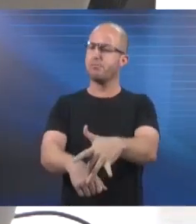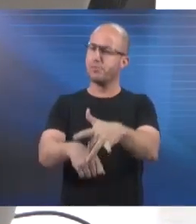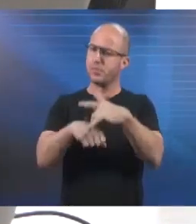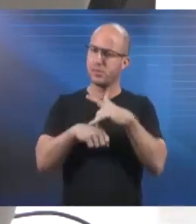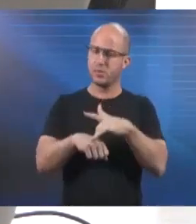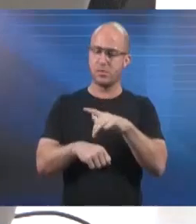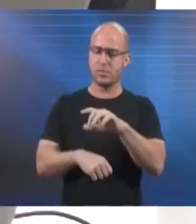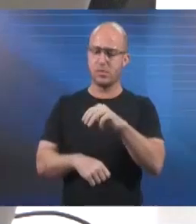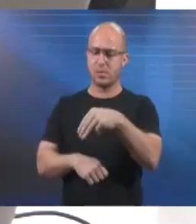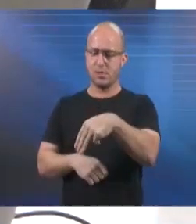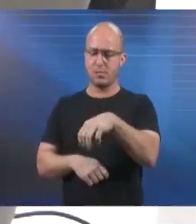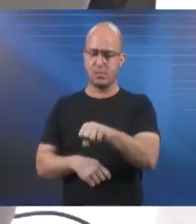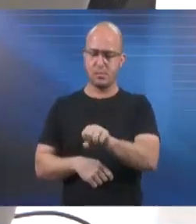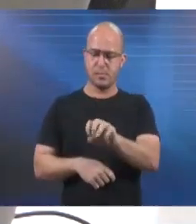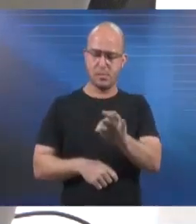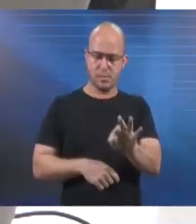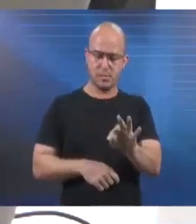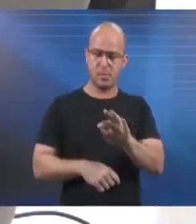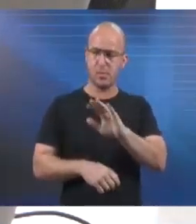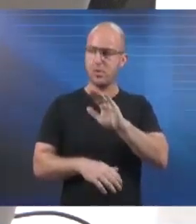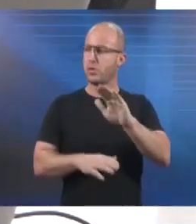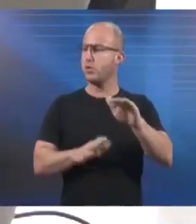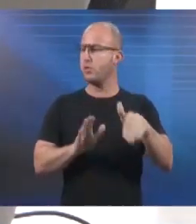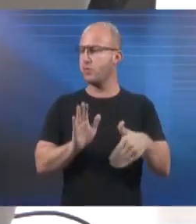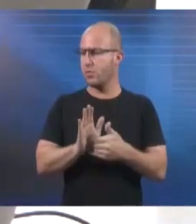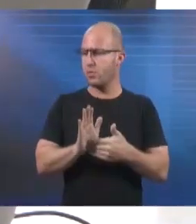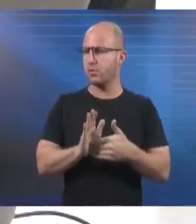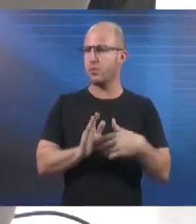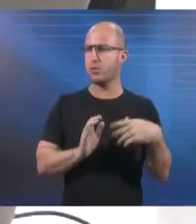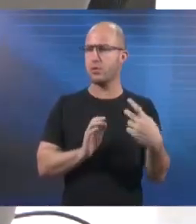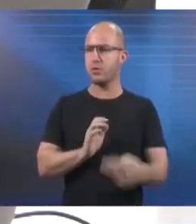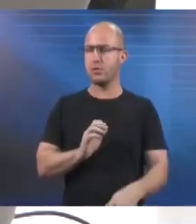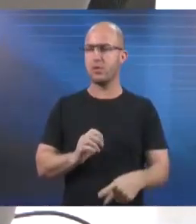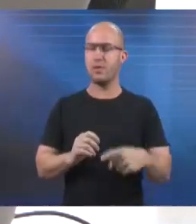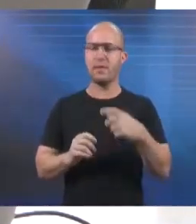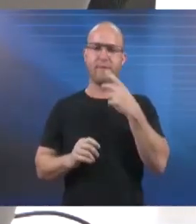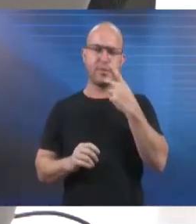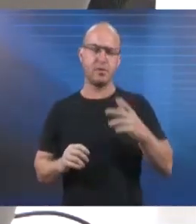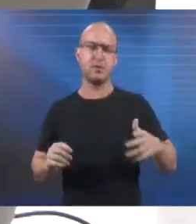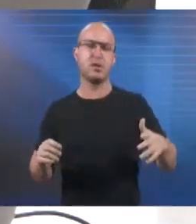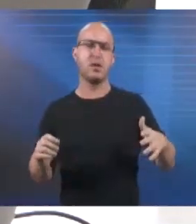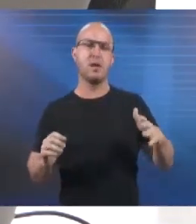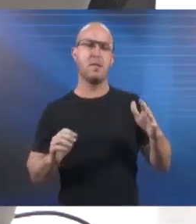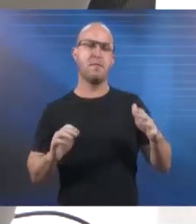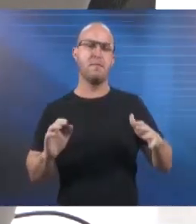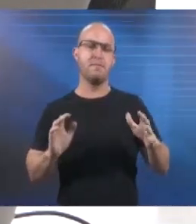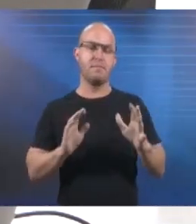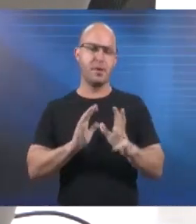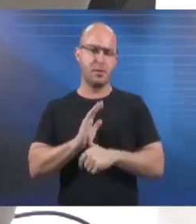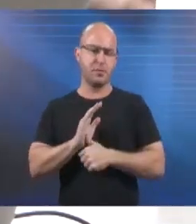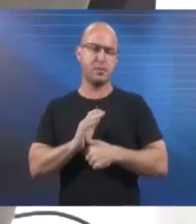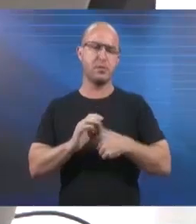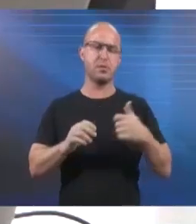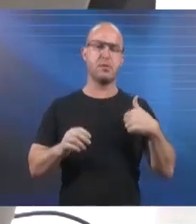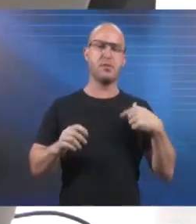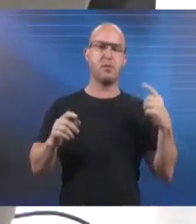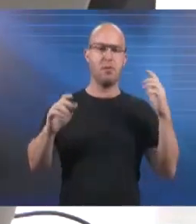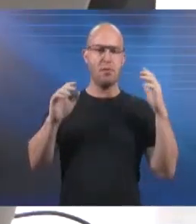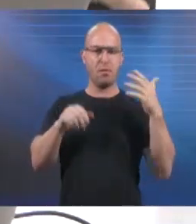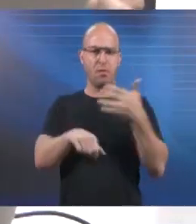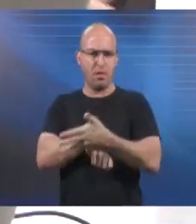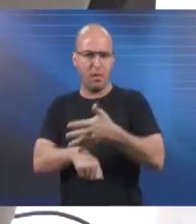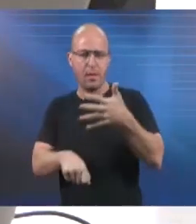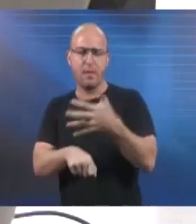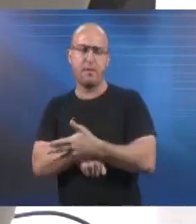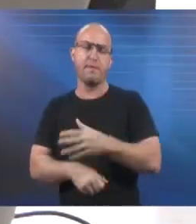o MST tava todo mundo aqui chamando de bandido de invasores de